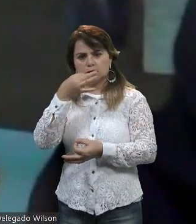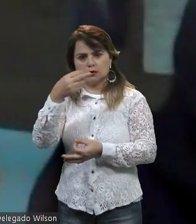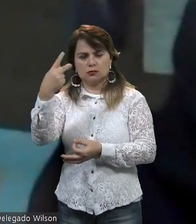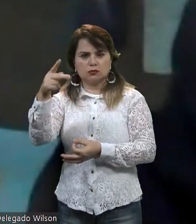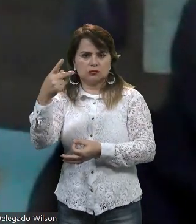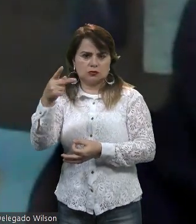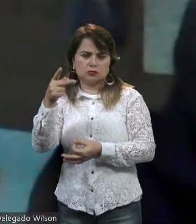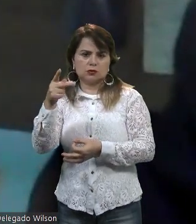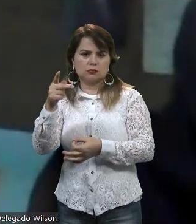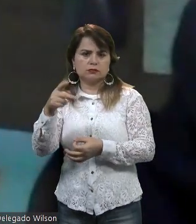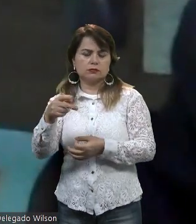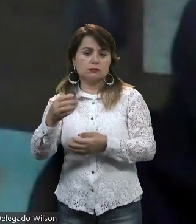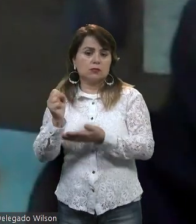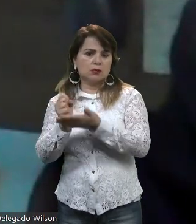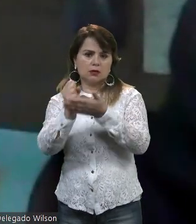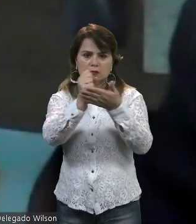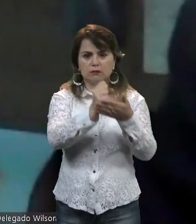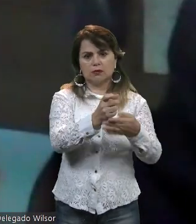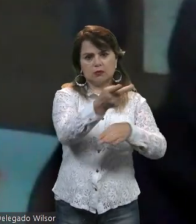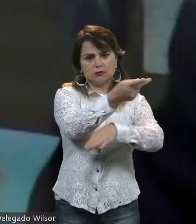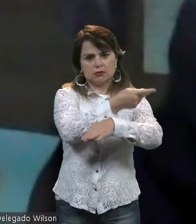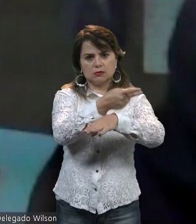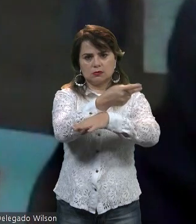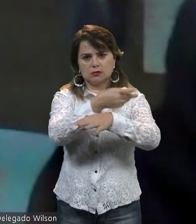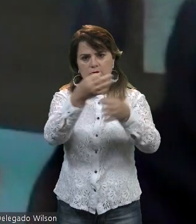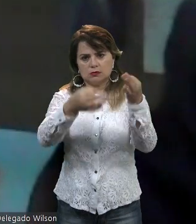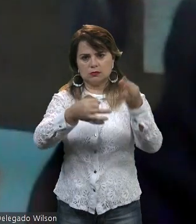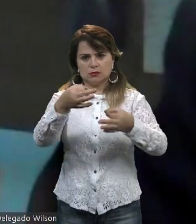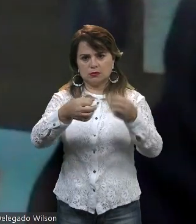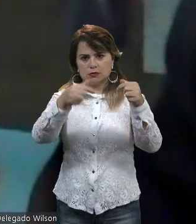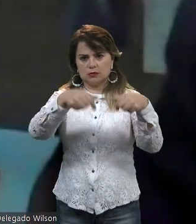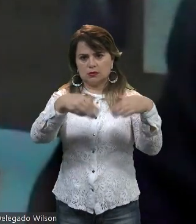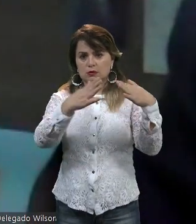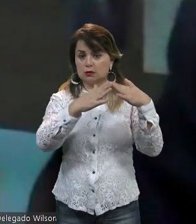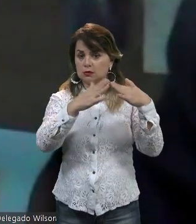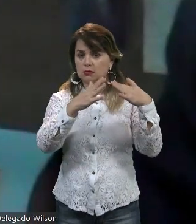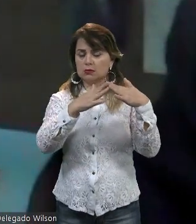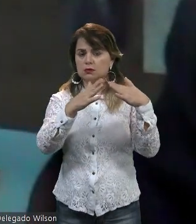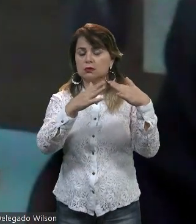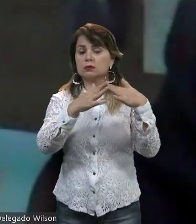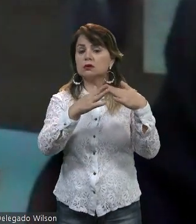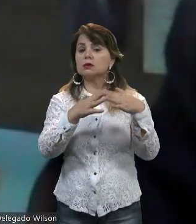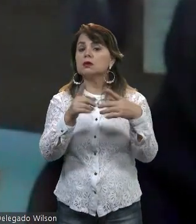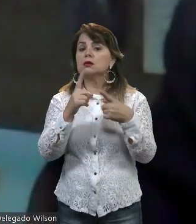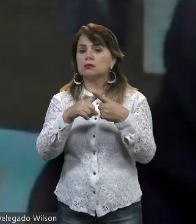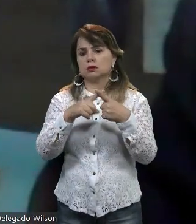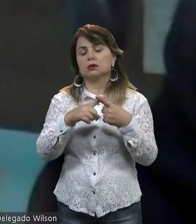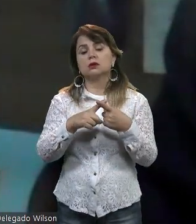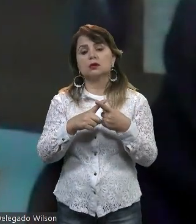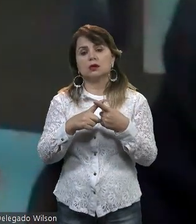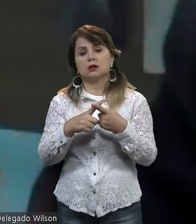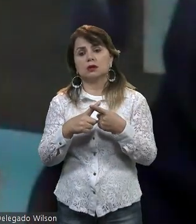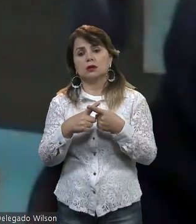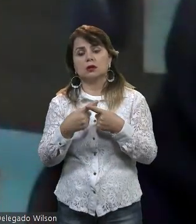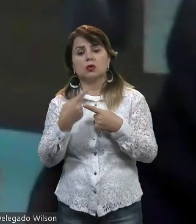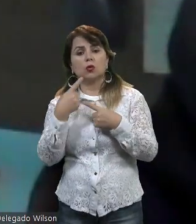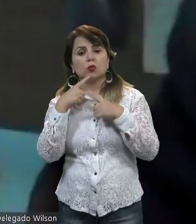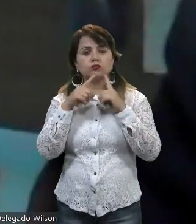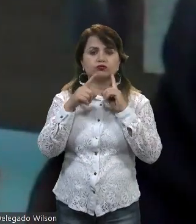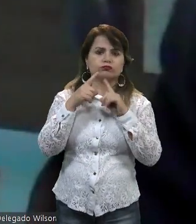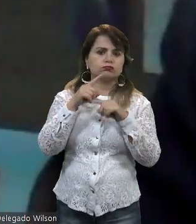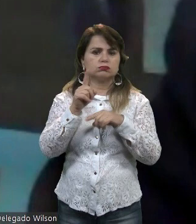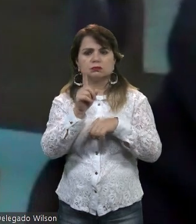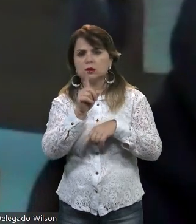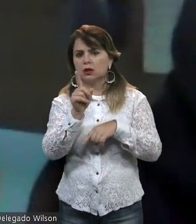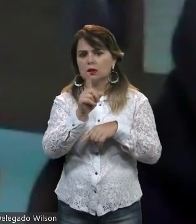Procuradoria Jurídica da Casa. Por quê? Porque eu não tenho dúvida nenhuma, e